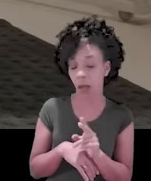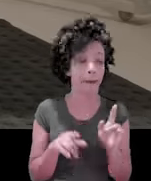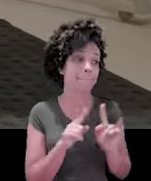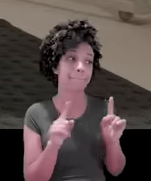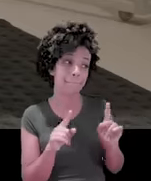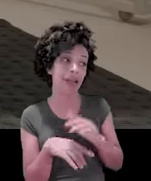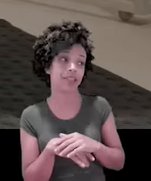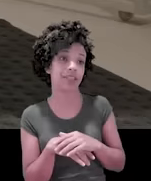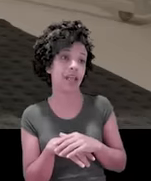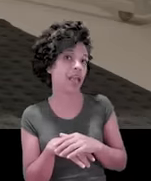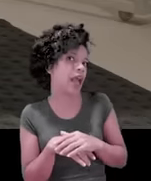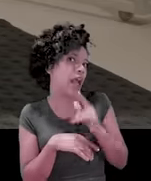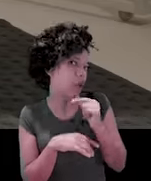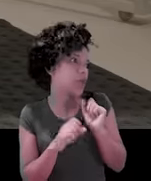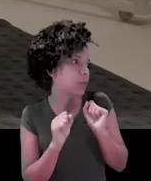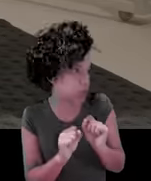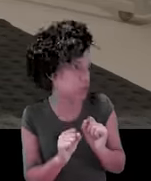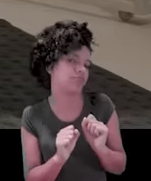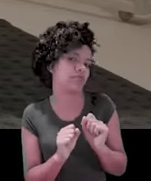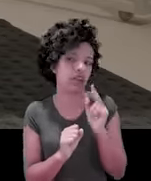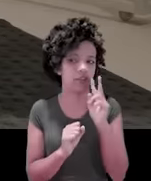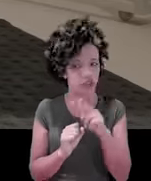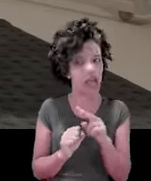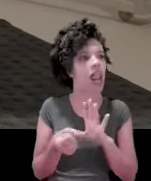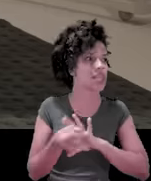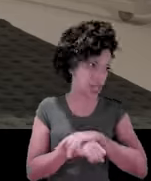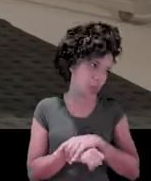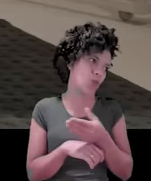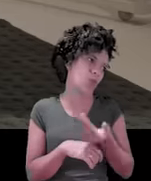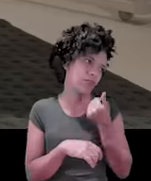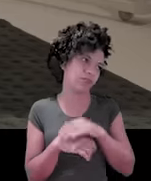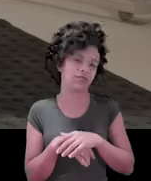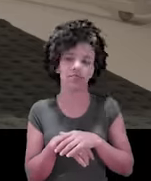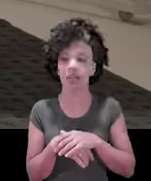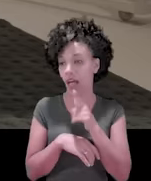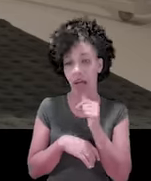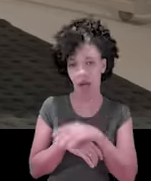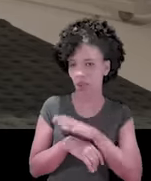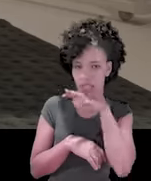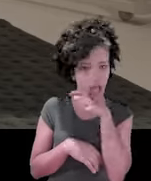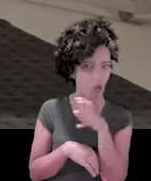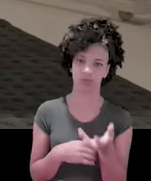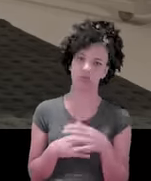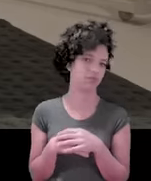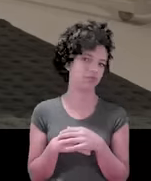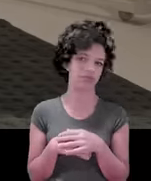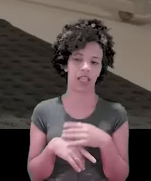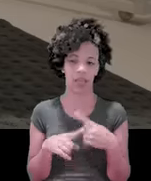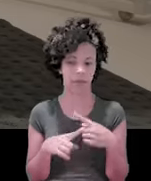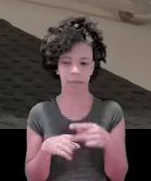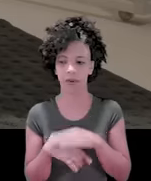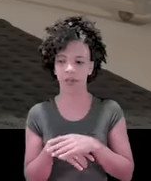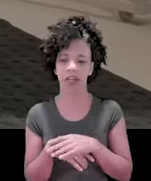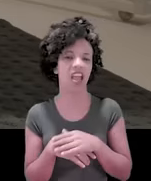pegar mas ela não tem a água que você pode dizer assim essa essa bobeira essa água da onça né então eu